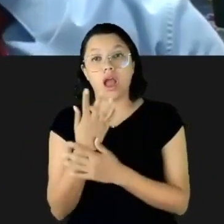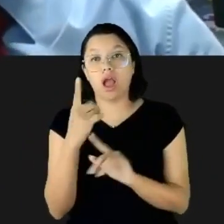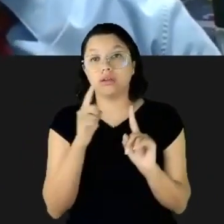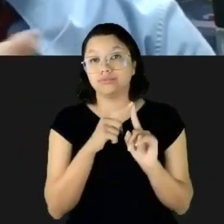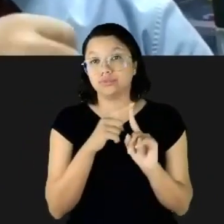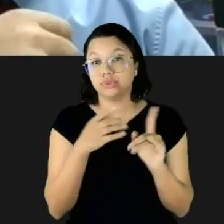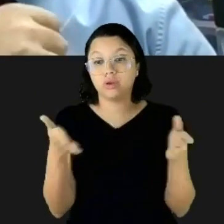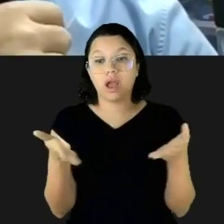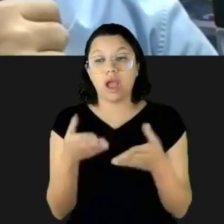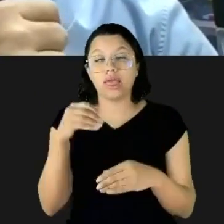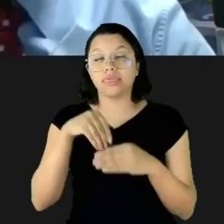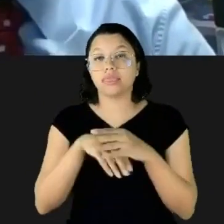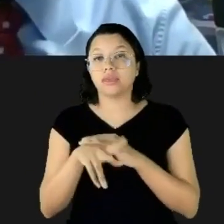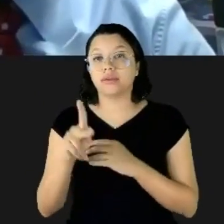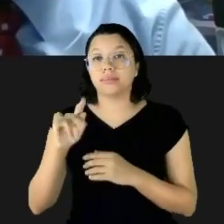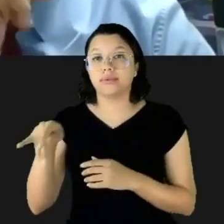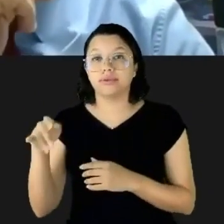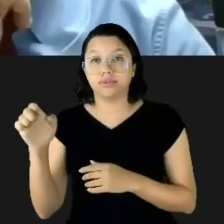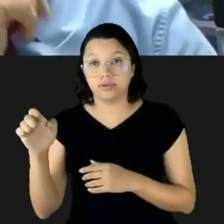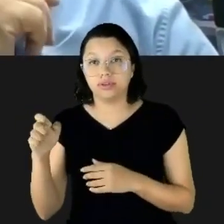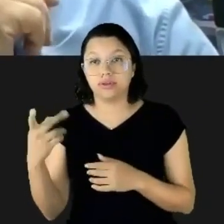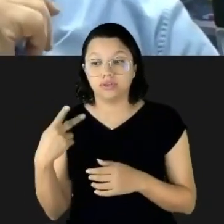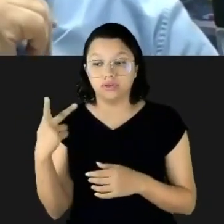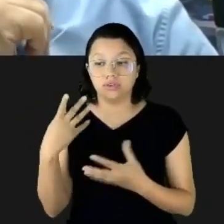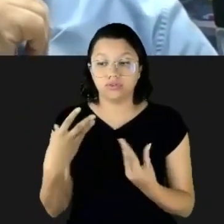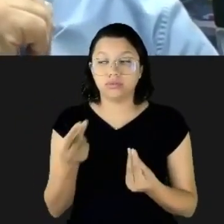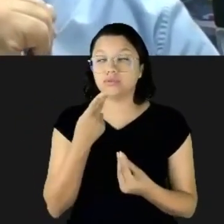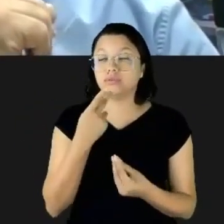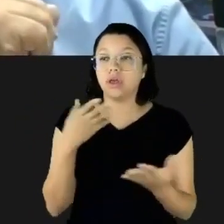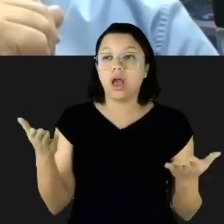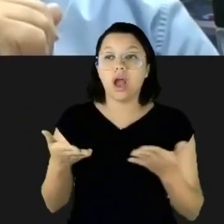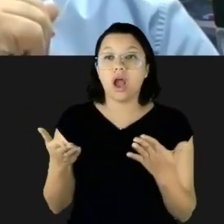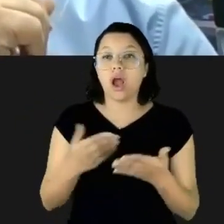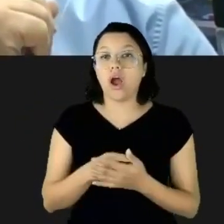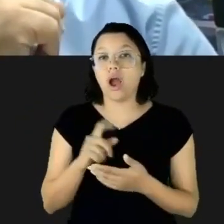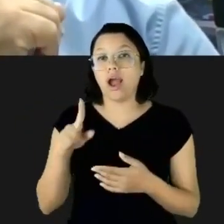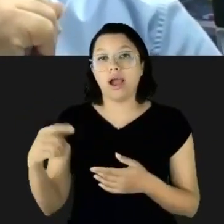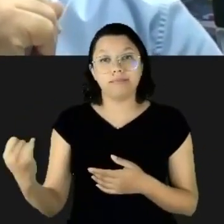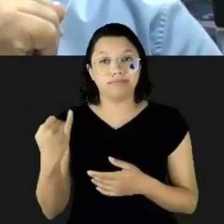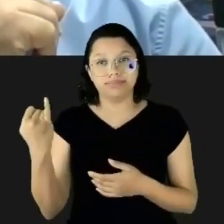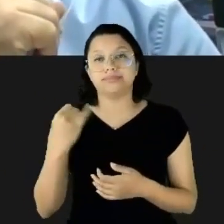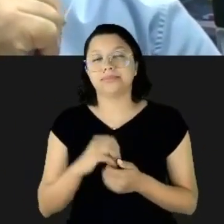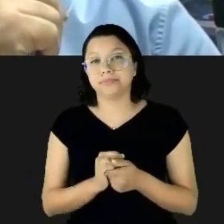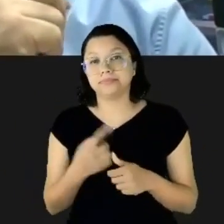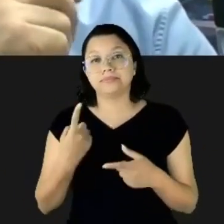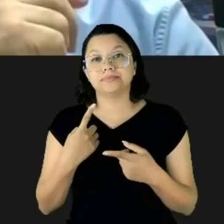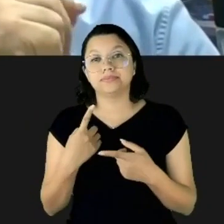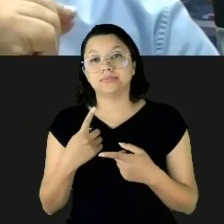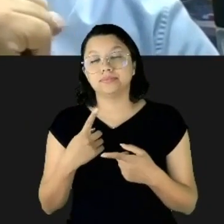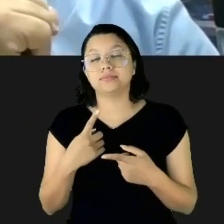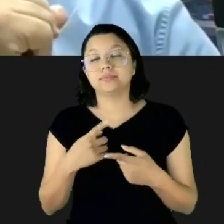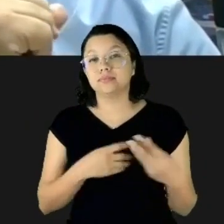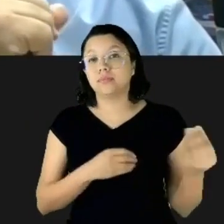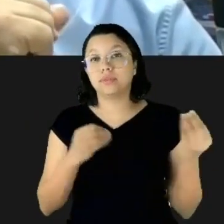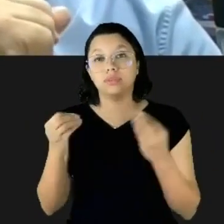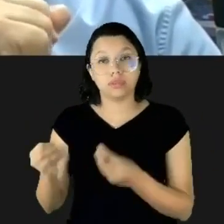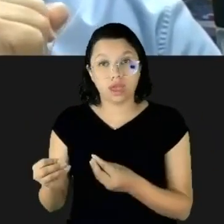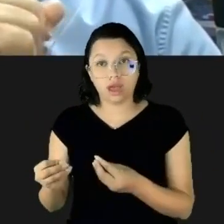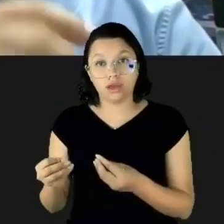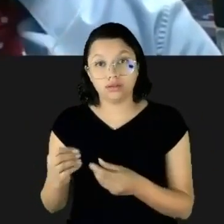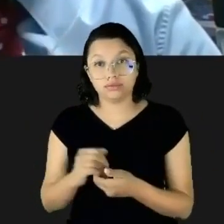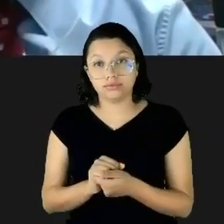modelos aqui dentro do PJE, que nós vamos falar ainda hoje, ele é muito importante, ele dá o